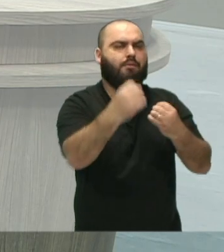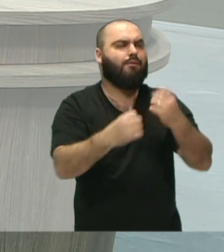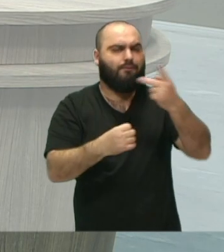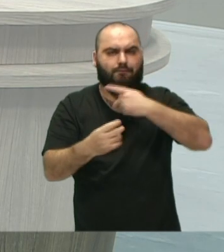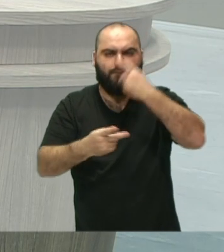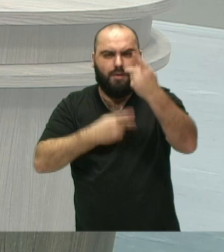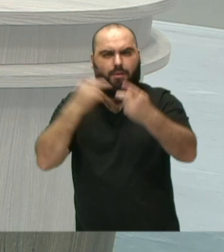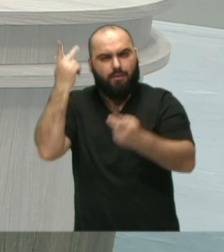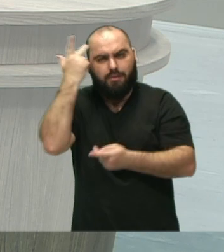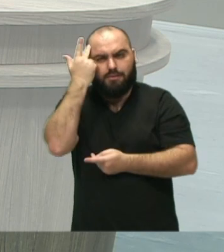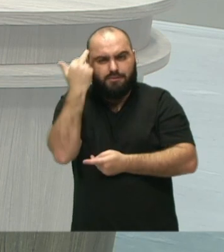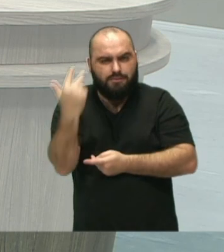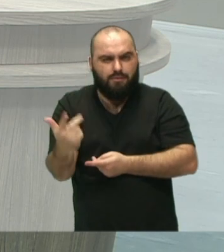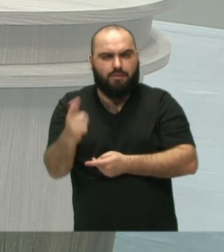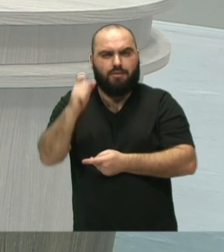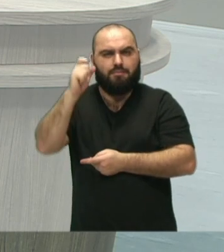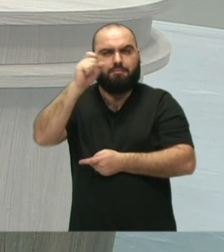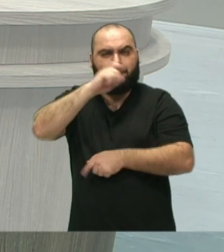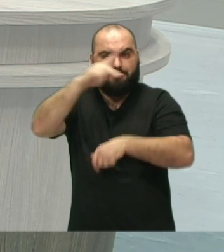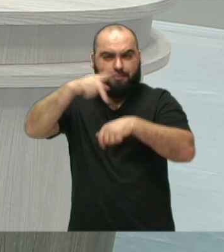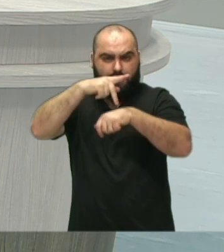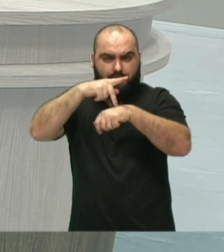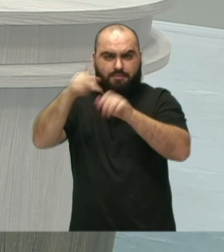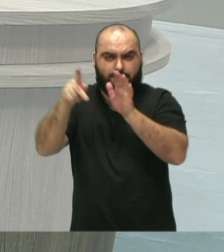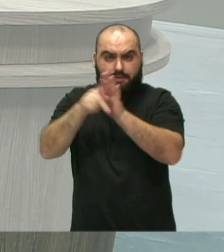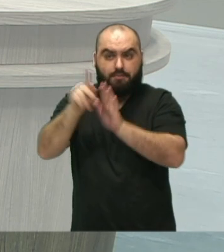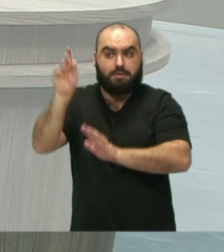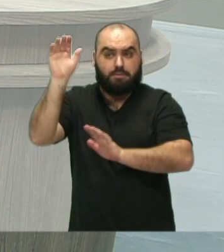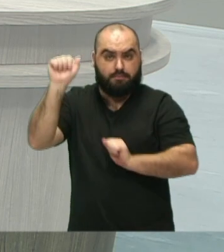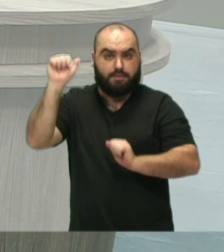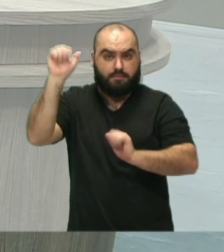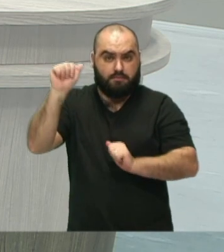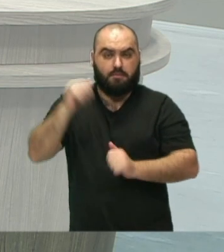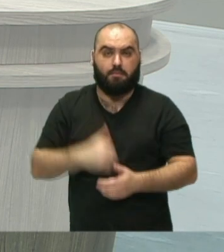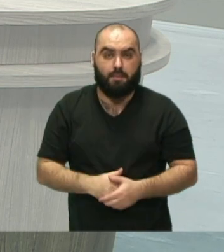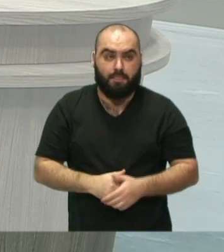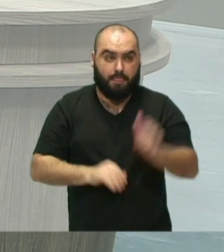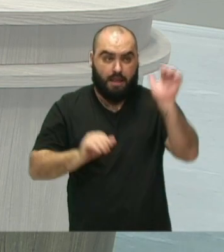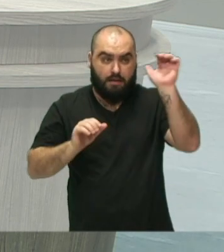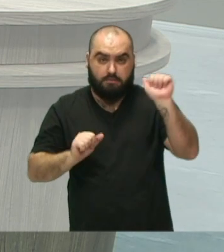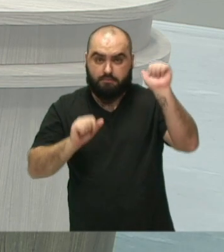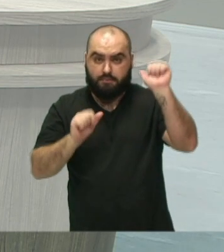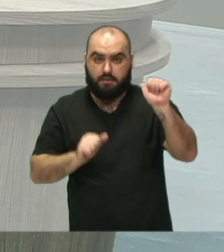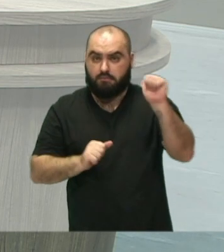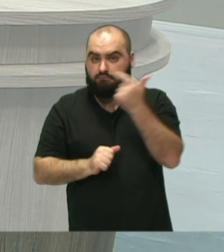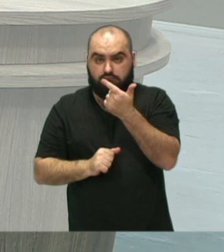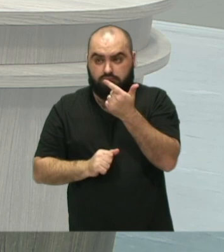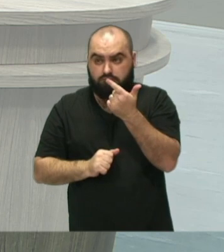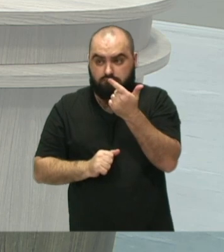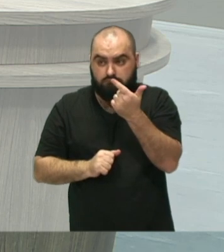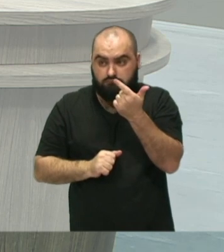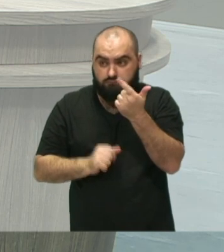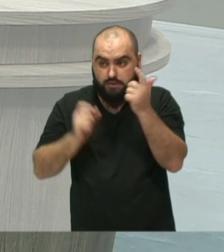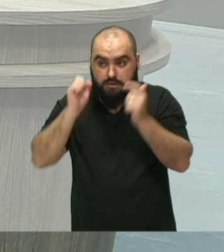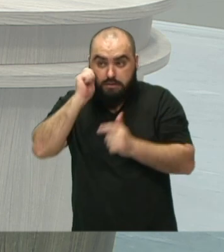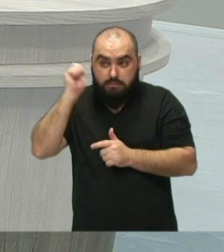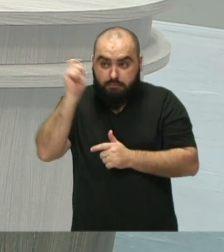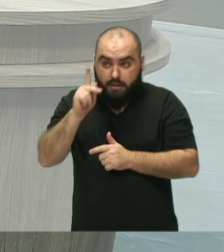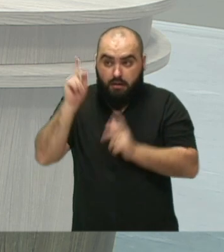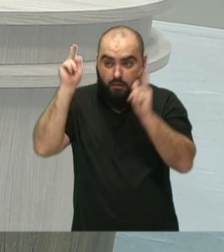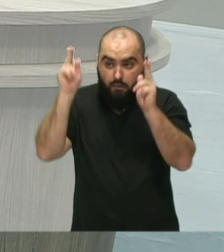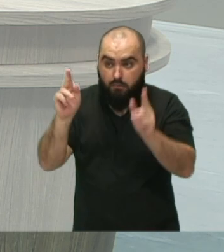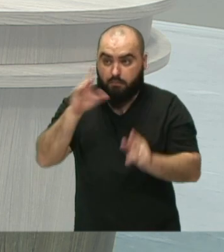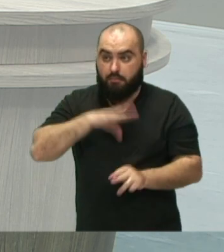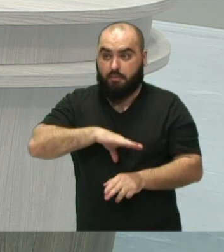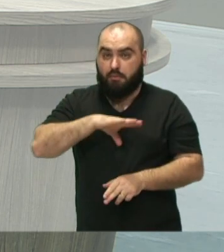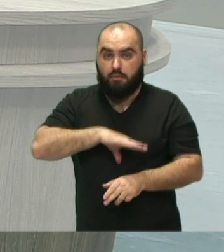da história dos países que foram conquistados por Espanha. Espanha não tinha essa expertise de Portugal. Não tinha essa